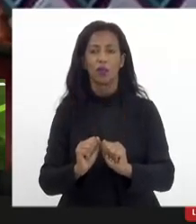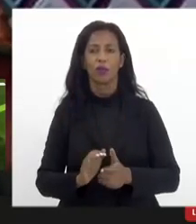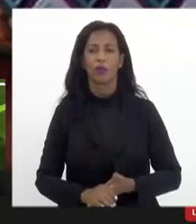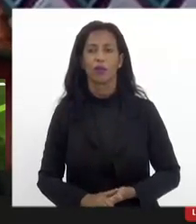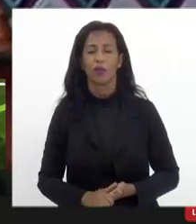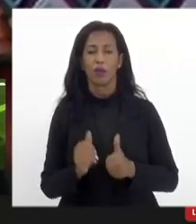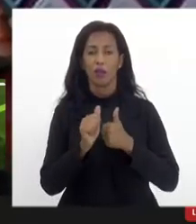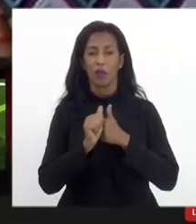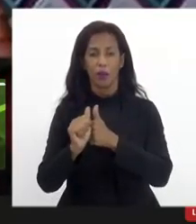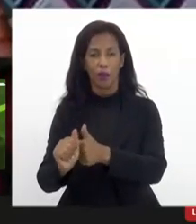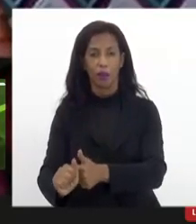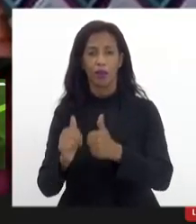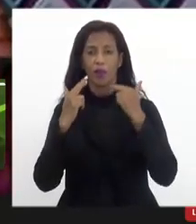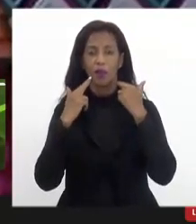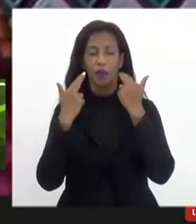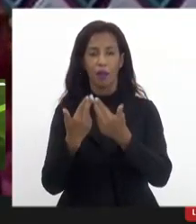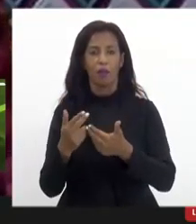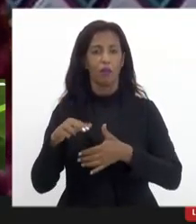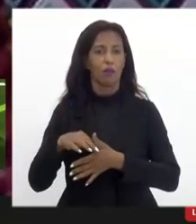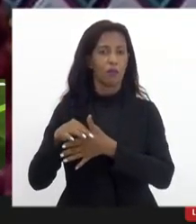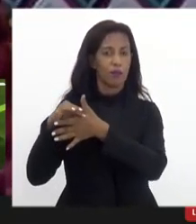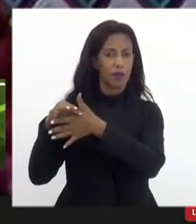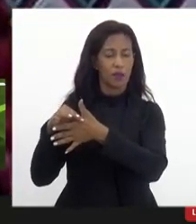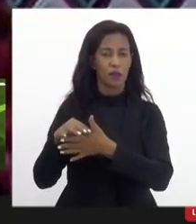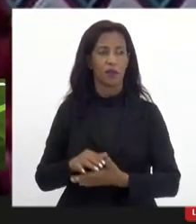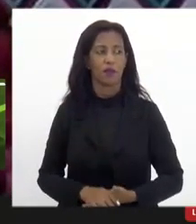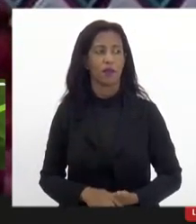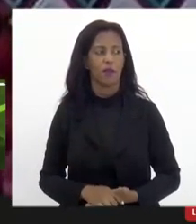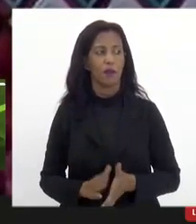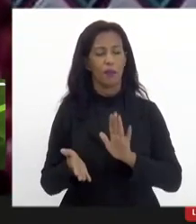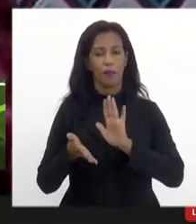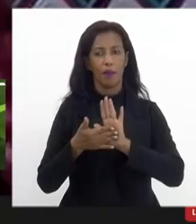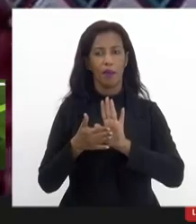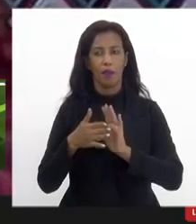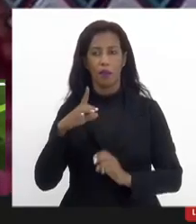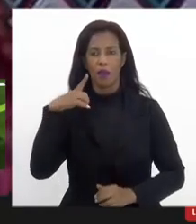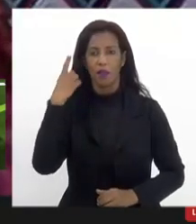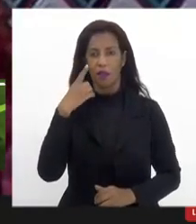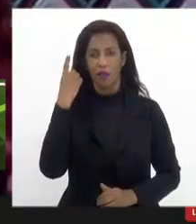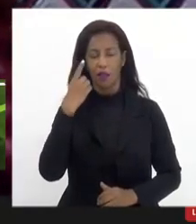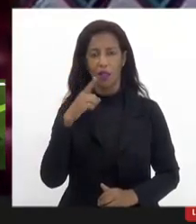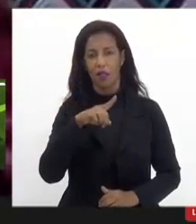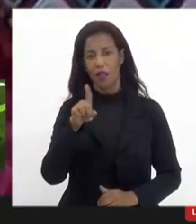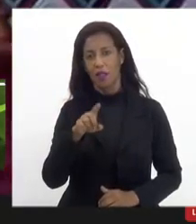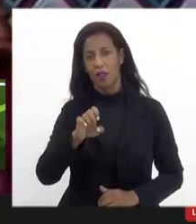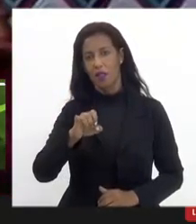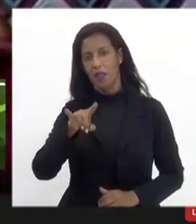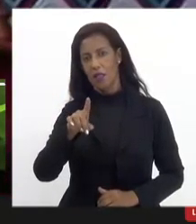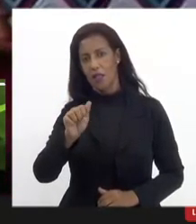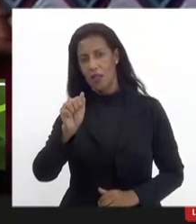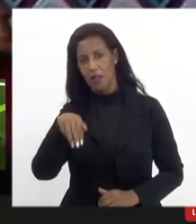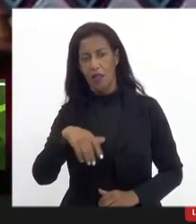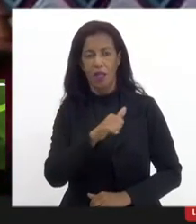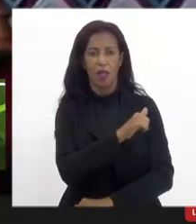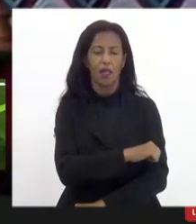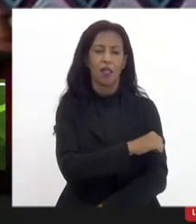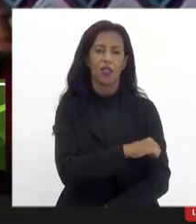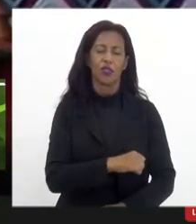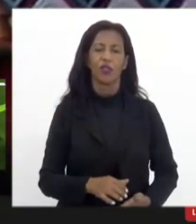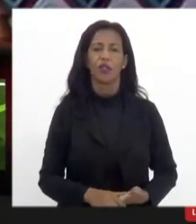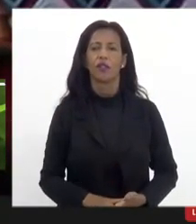que acompanharam a reunião, representando, né, o mandato da deputada Zeidan, da deputada